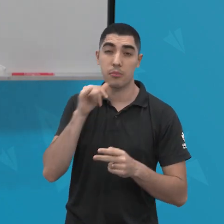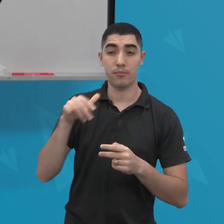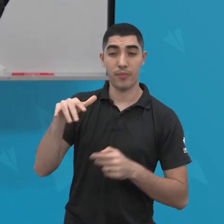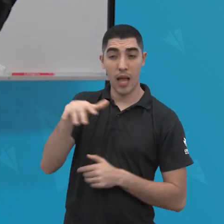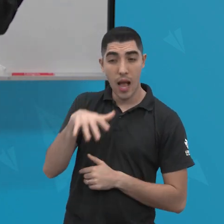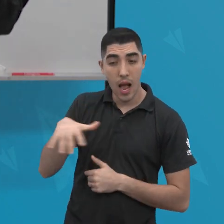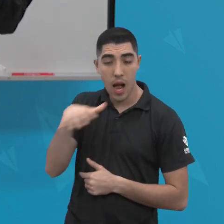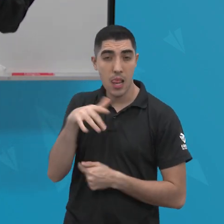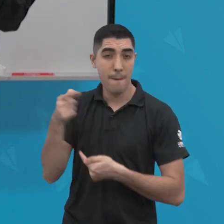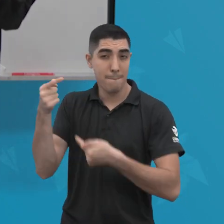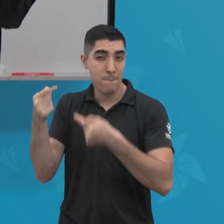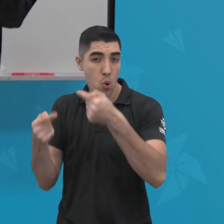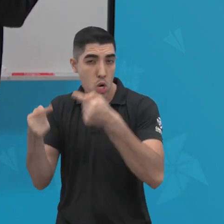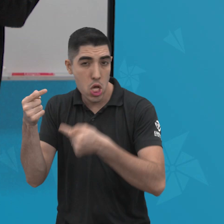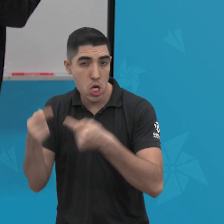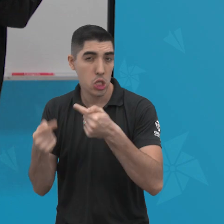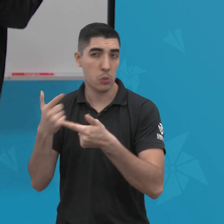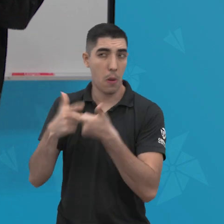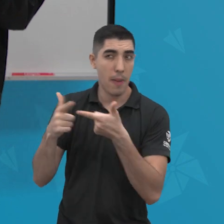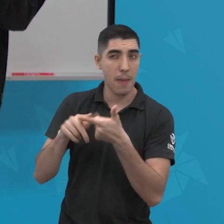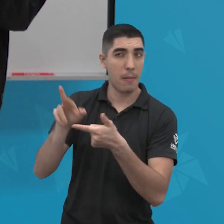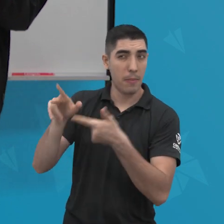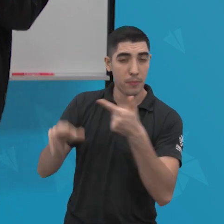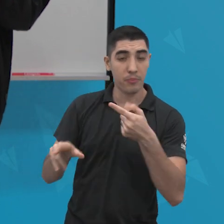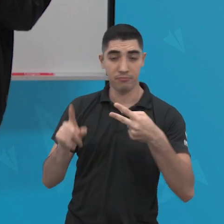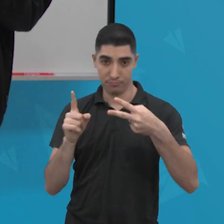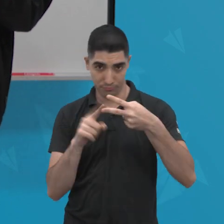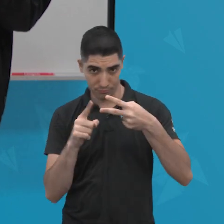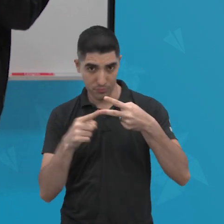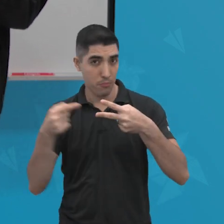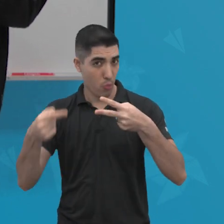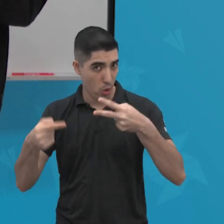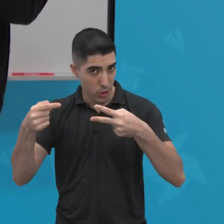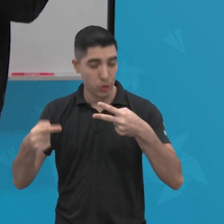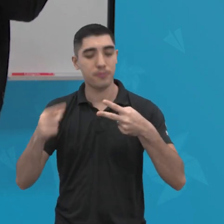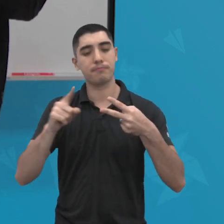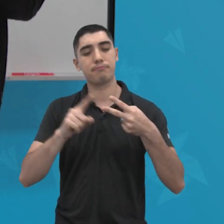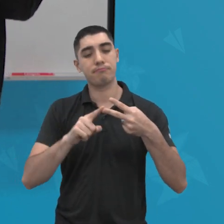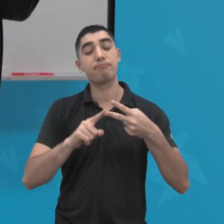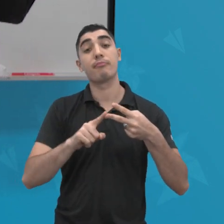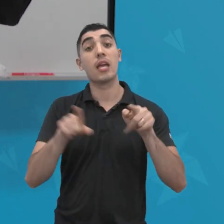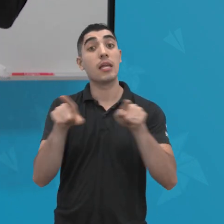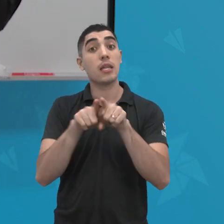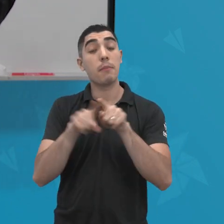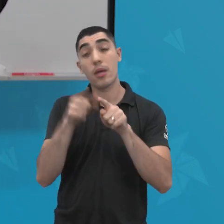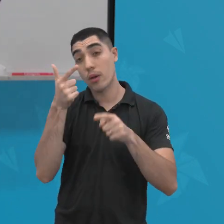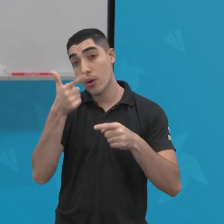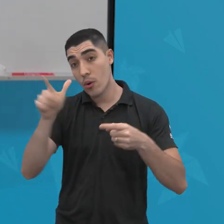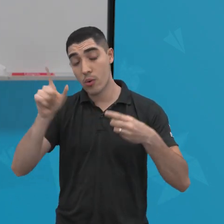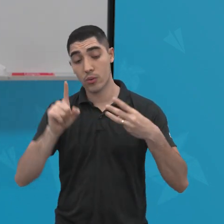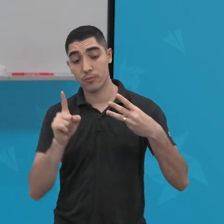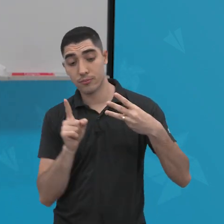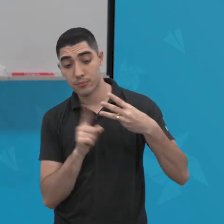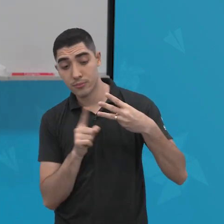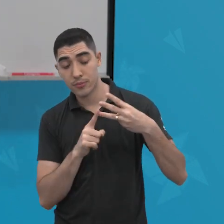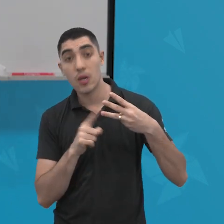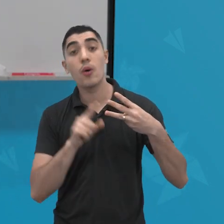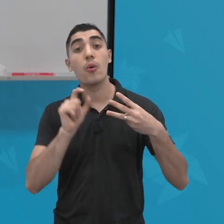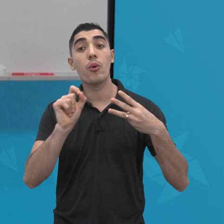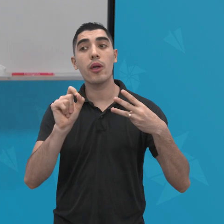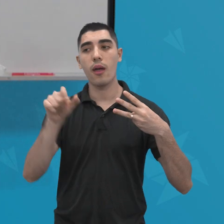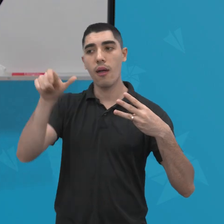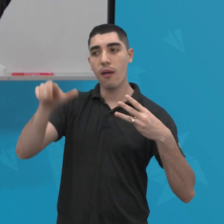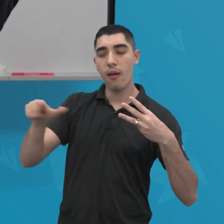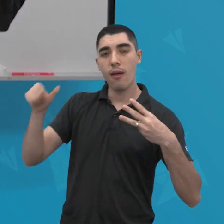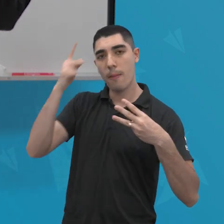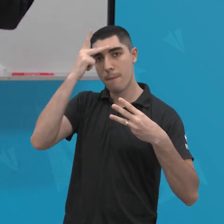poder político e, ao mesmo tempo, essas instituições também ofertam aos seres humanos um